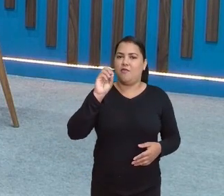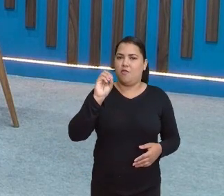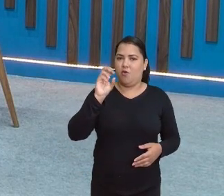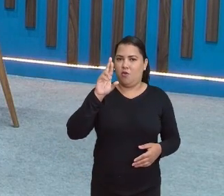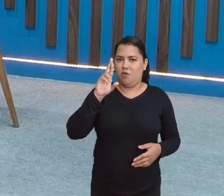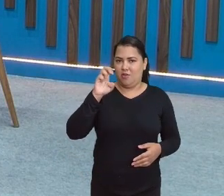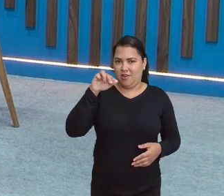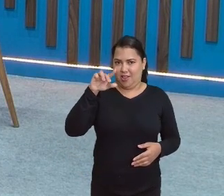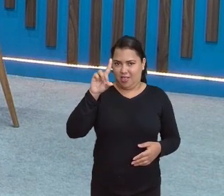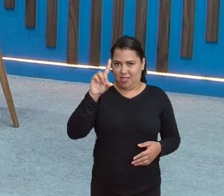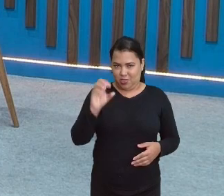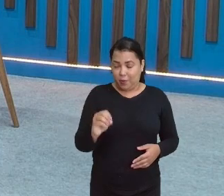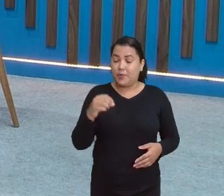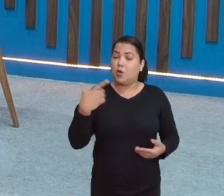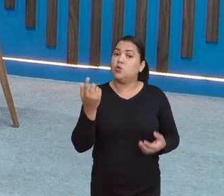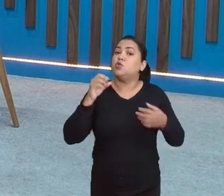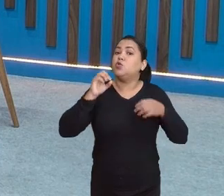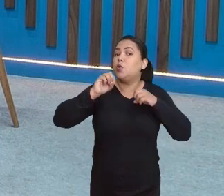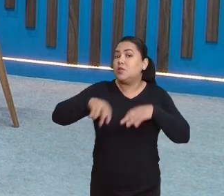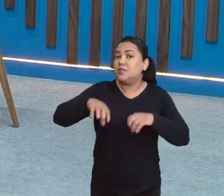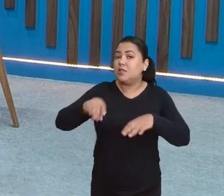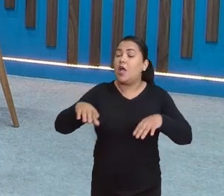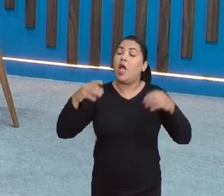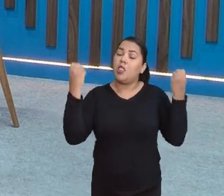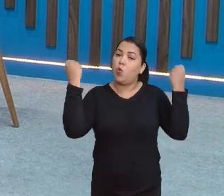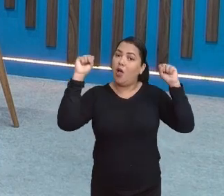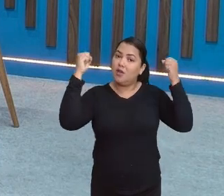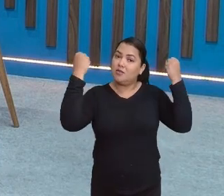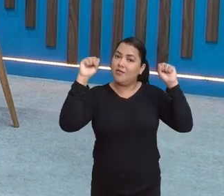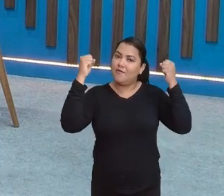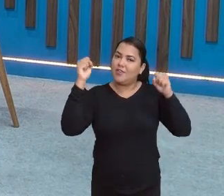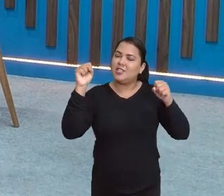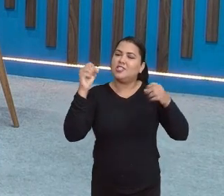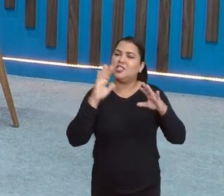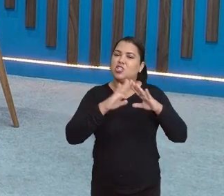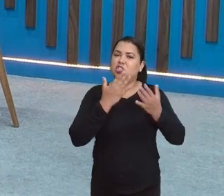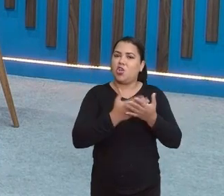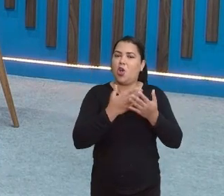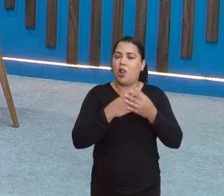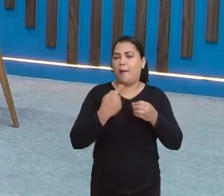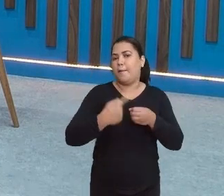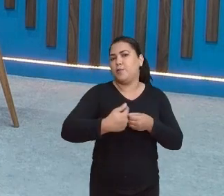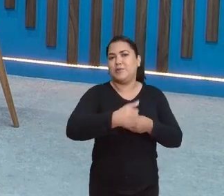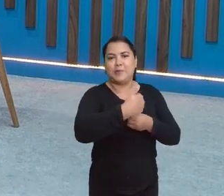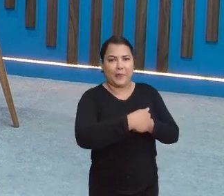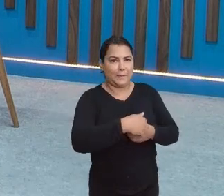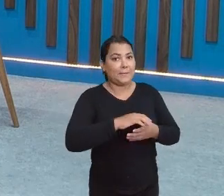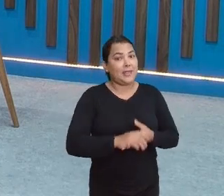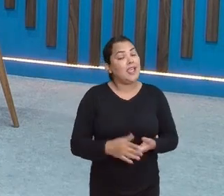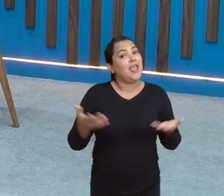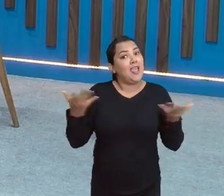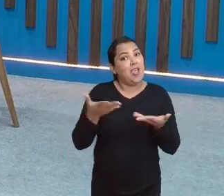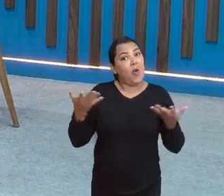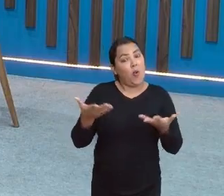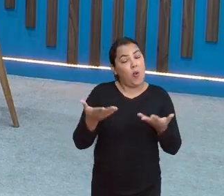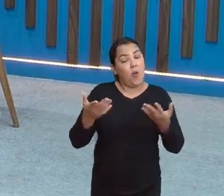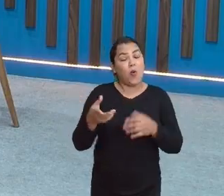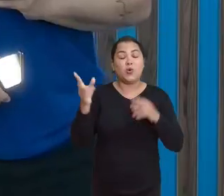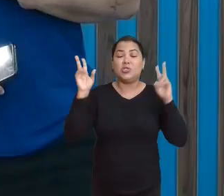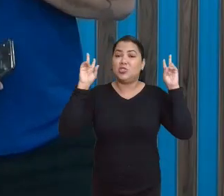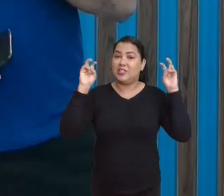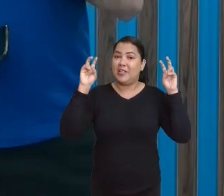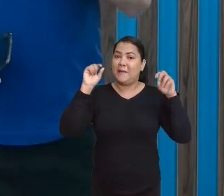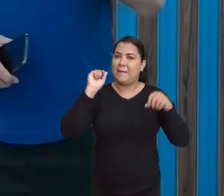para Aulas Digitais e a aula de hoje ela vai ser sobre dança e inclusão social.